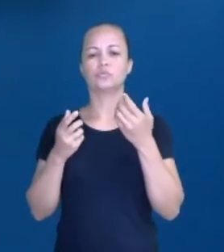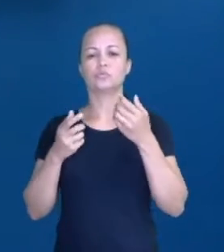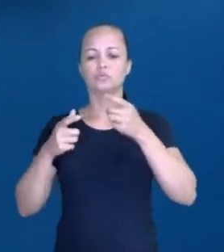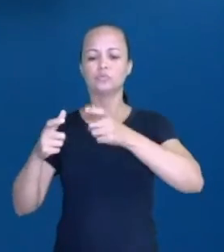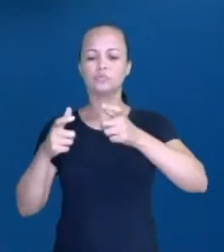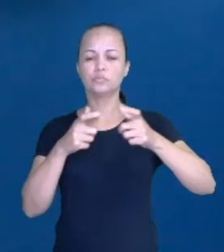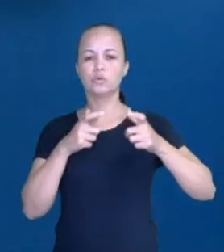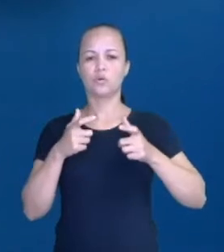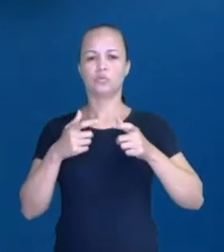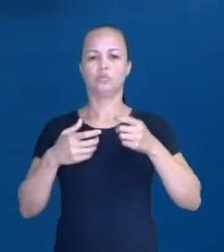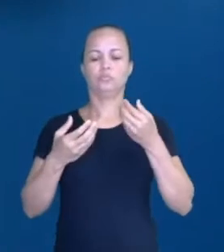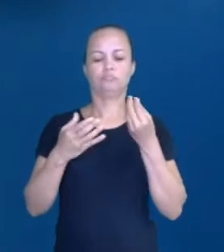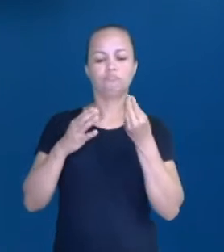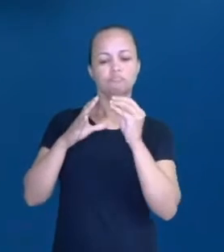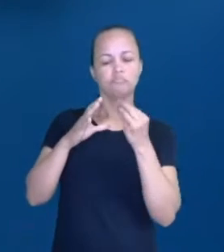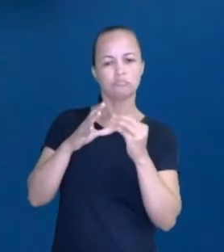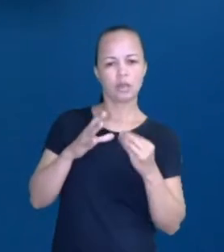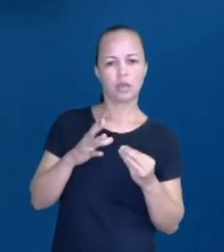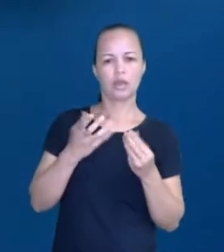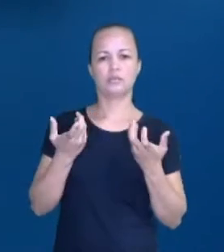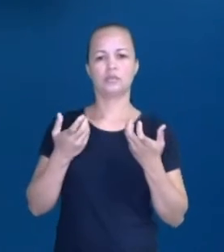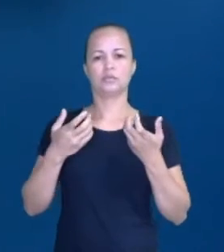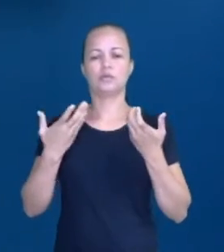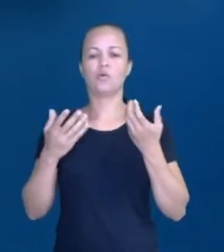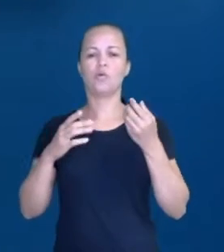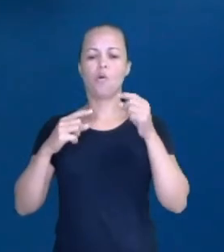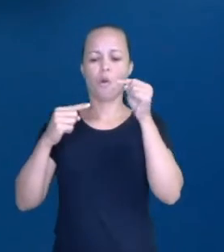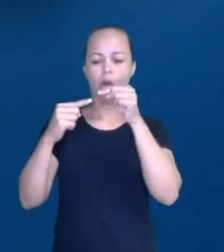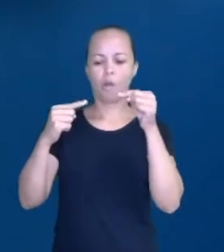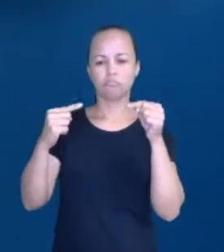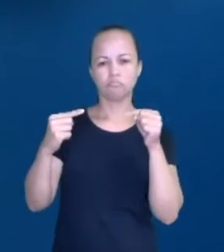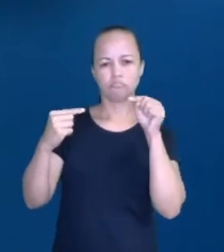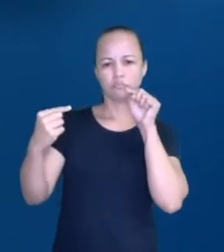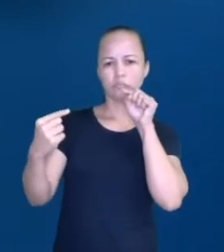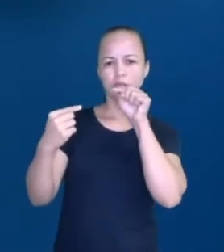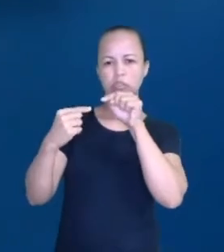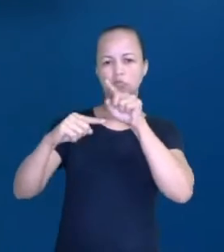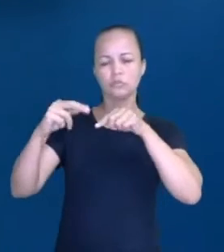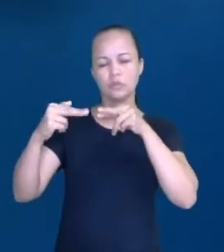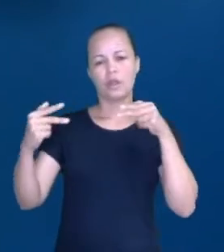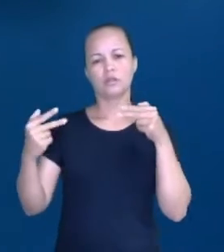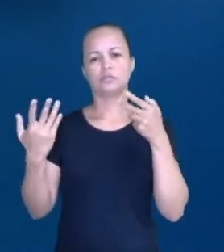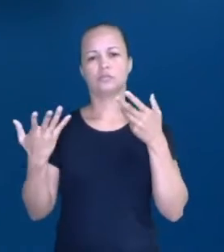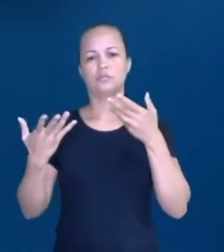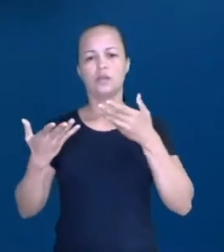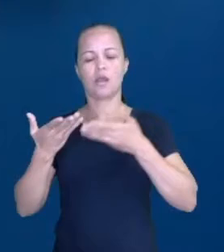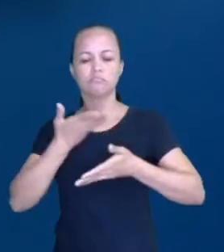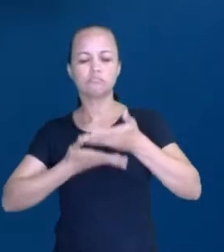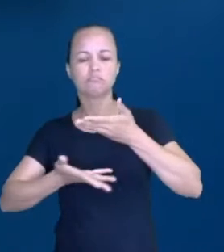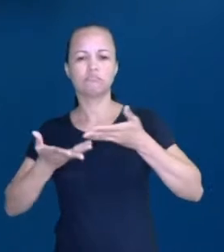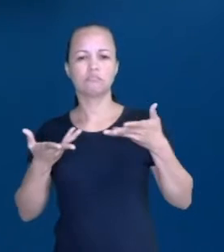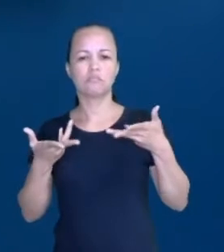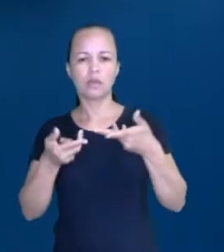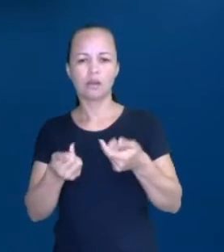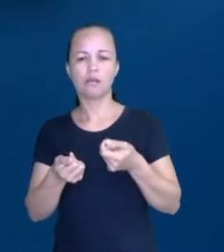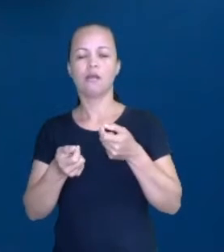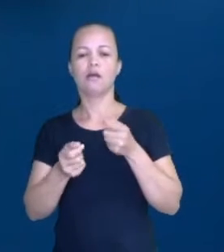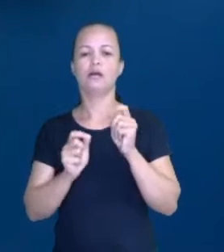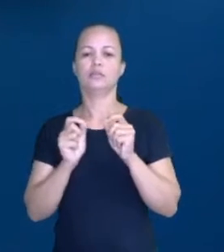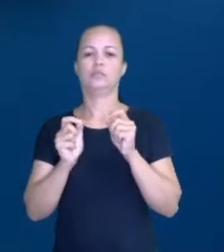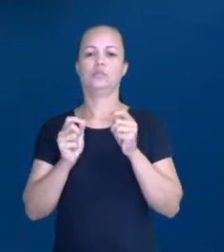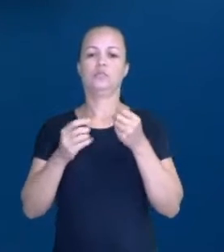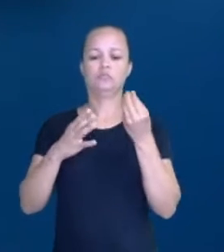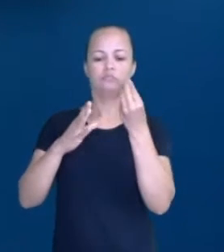atuação, objetos de conhecimento, elementos notacionais da escrita, a habilidade, pontuar